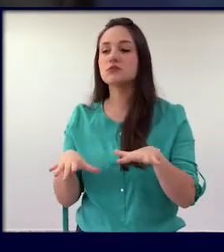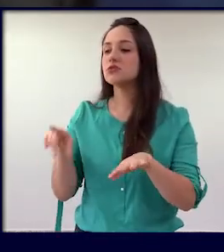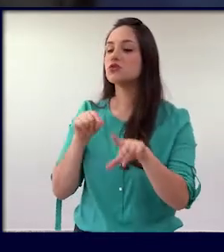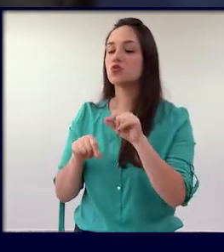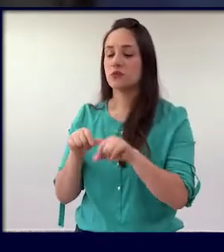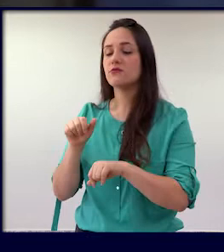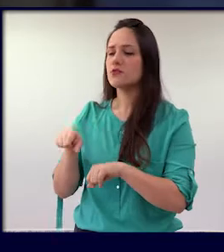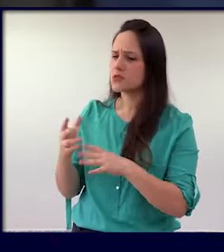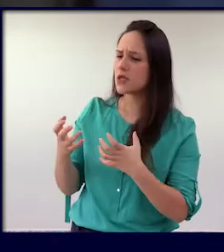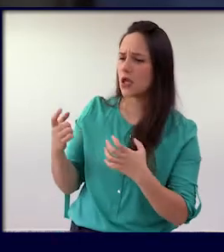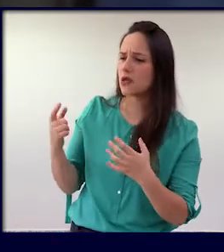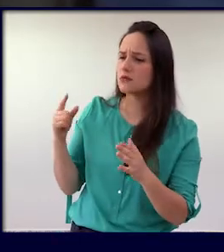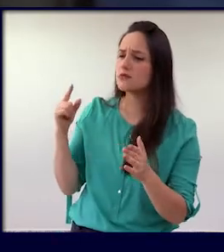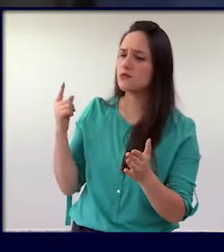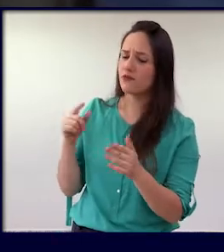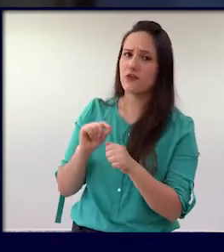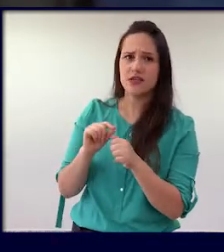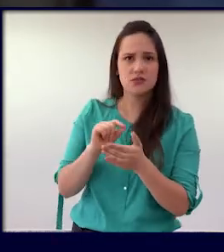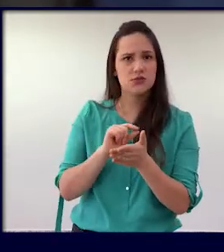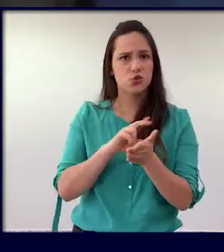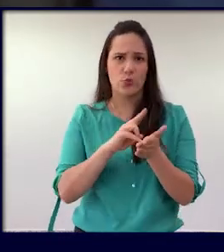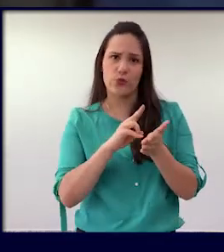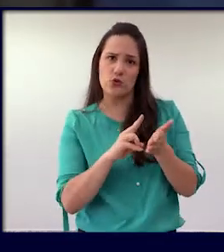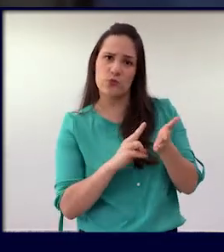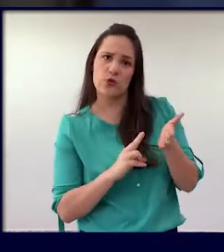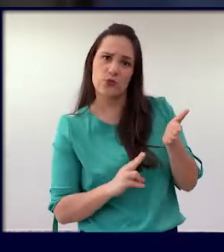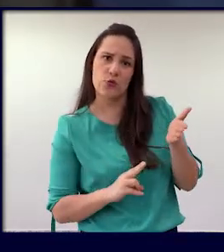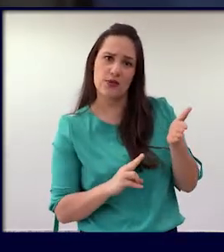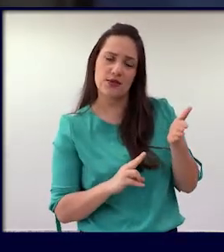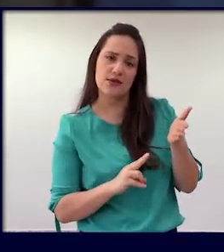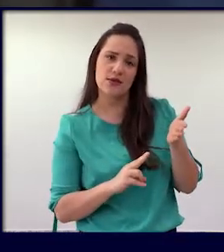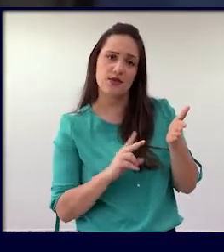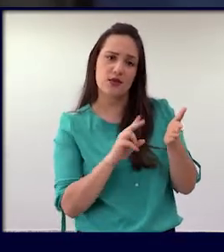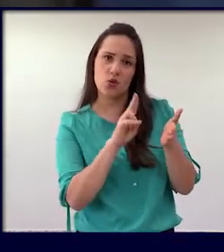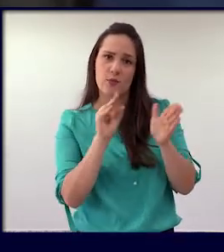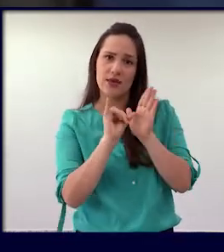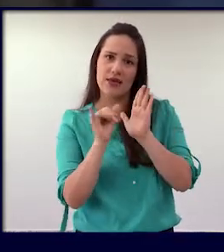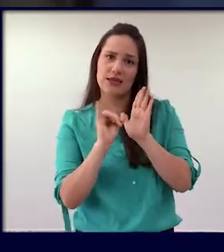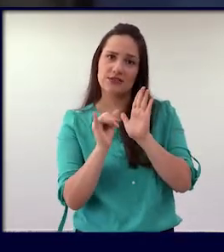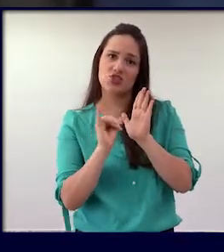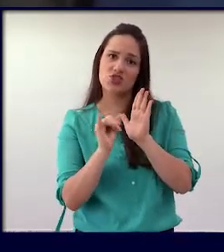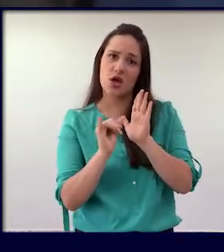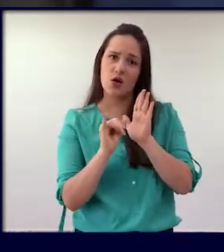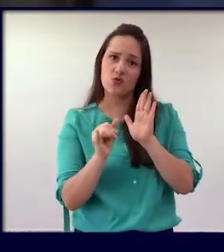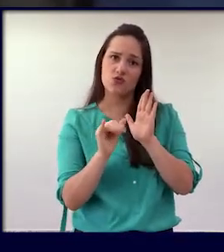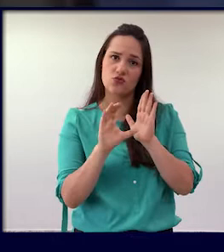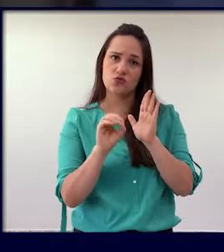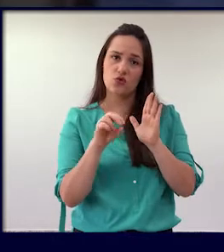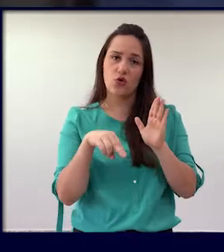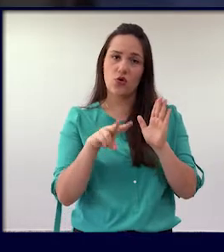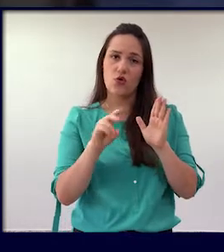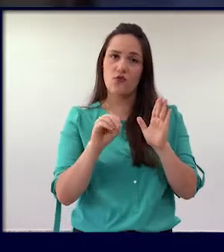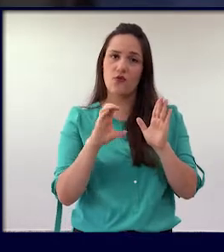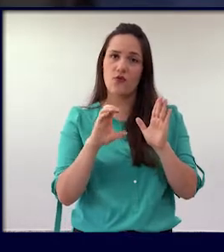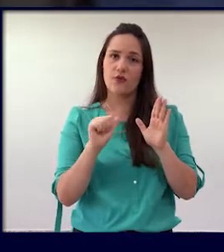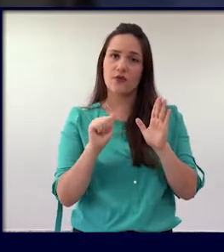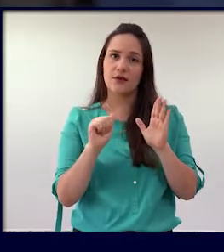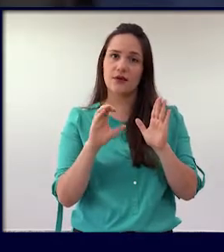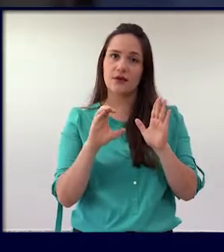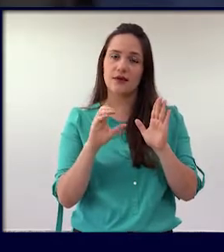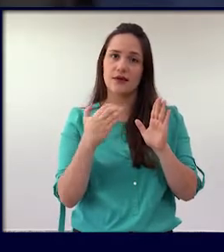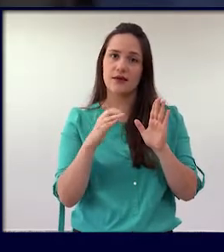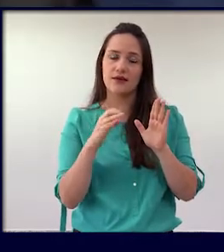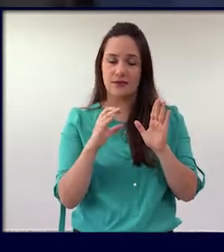e fazem a convocação. Faz uma lista, essa lista é chamada de edital de convocação, e